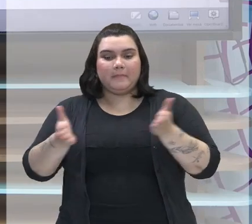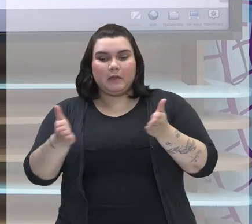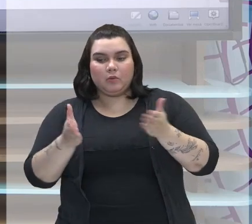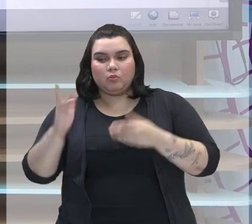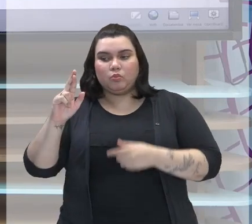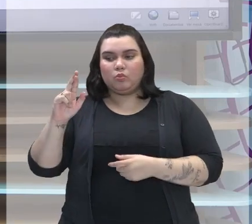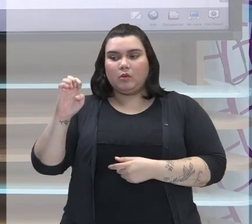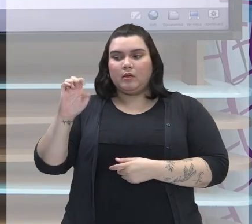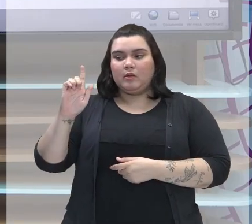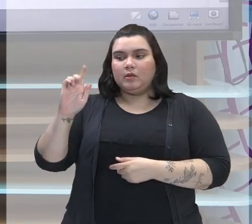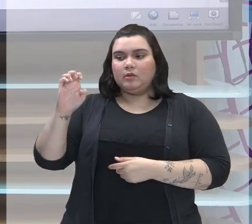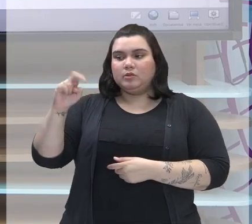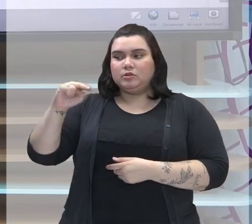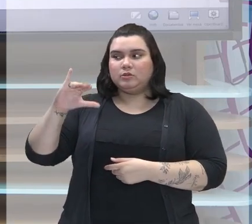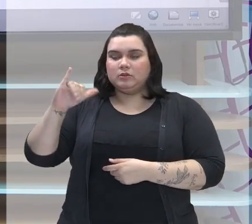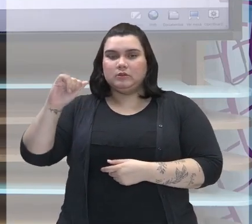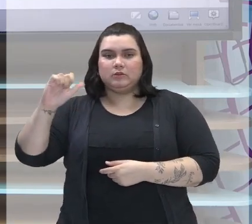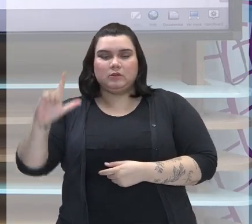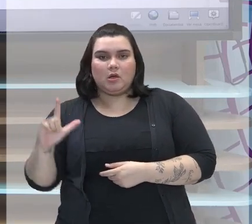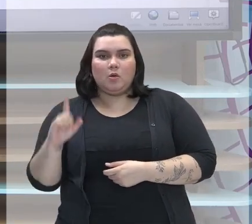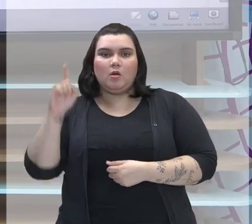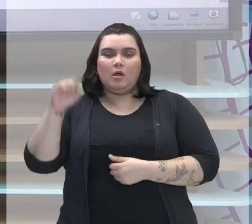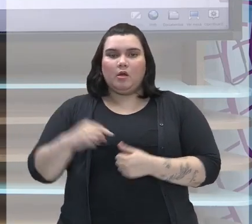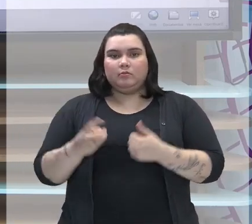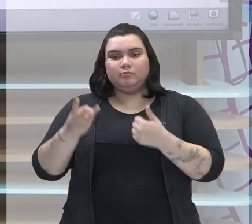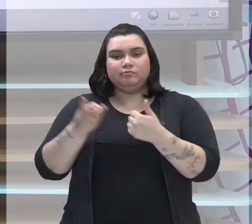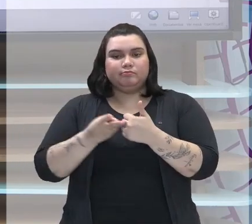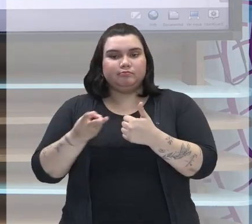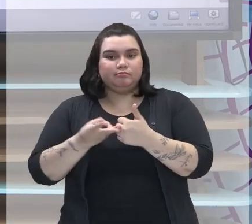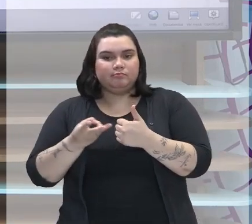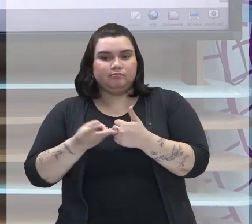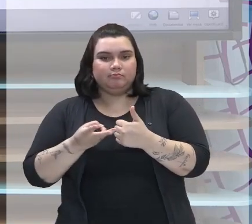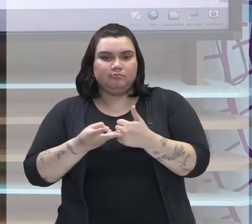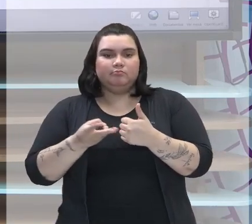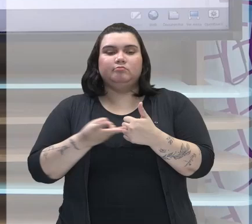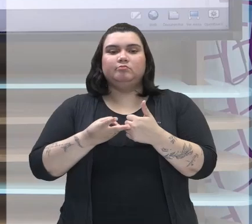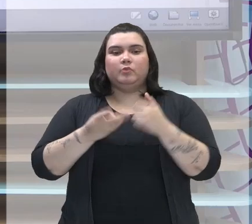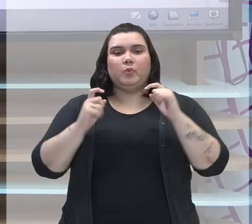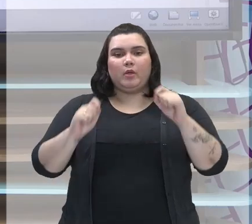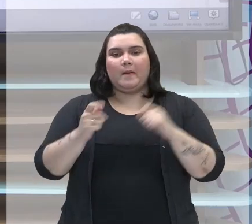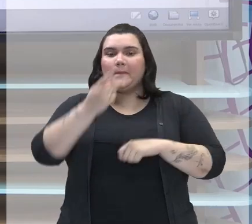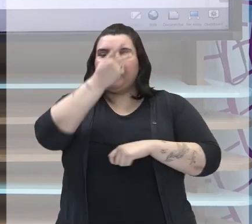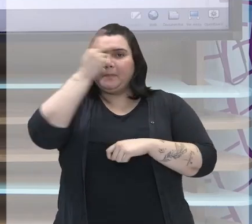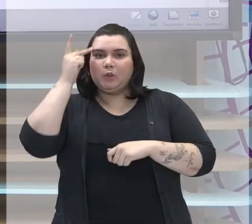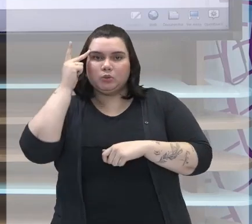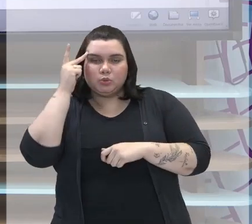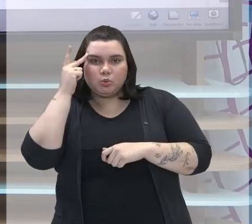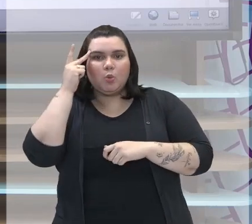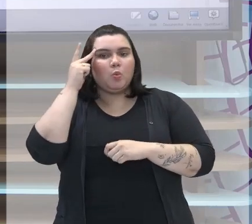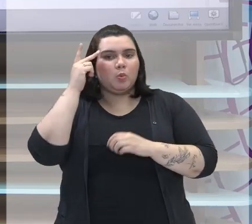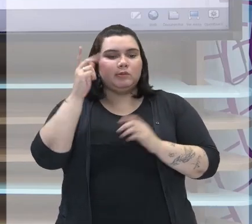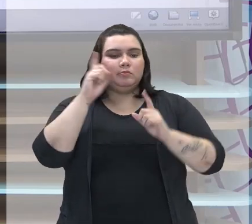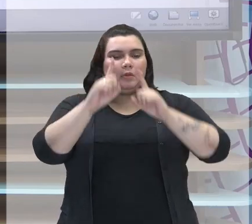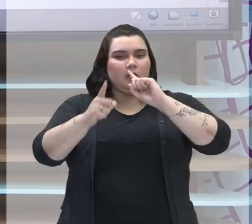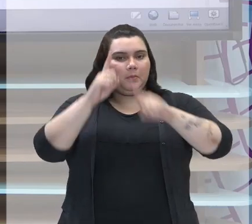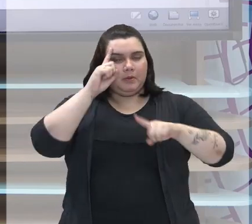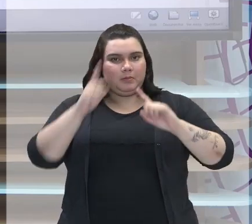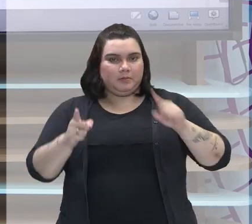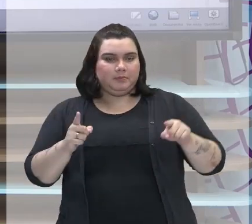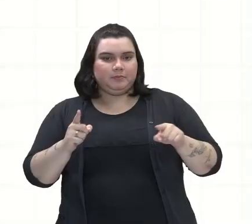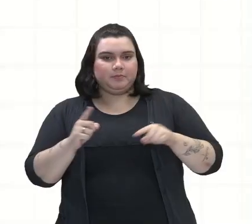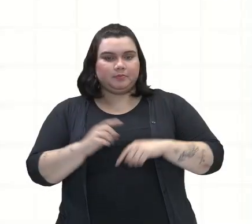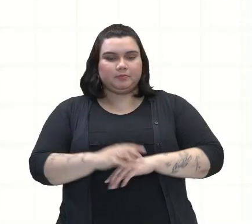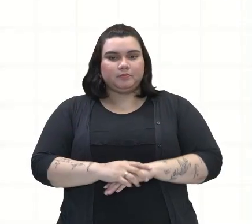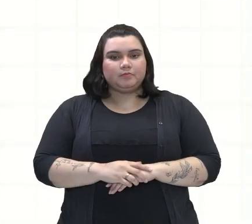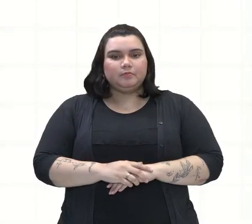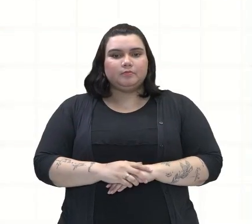regencial, porque você vai ter as figuras dos regentes, desses maestros do período regencial. Vamos